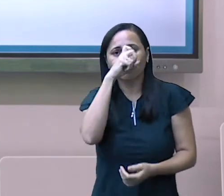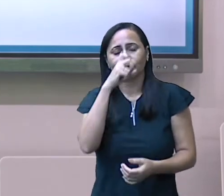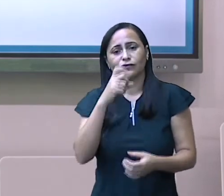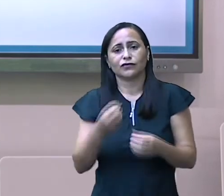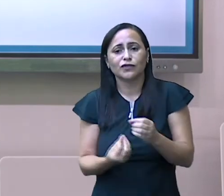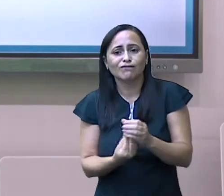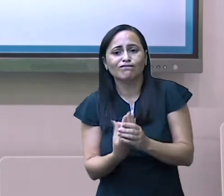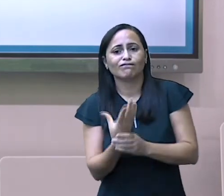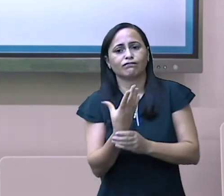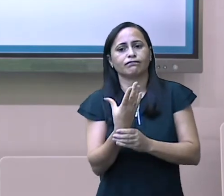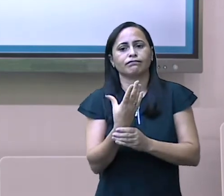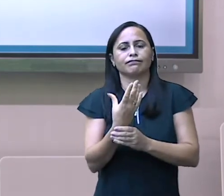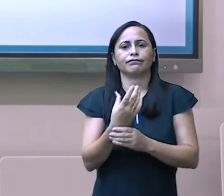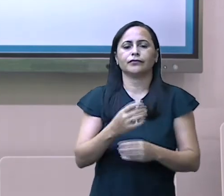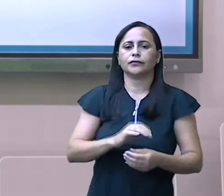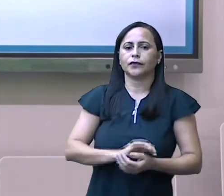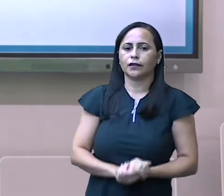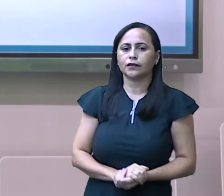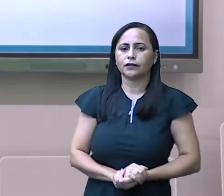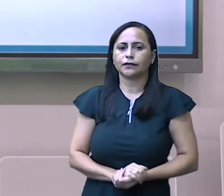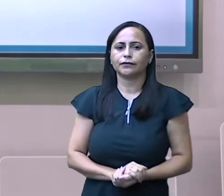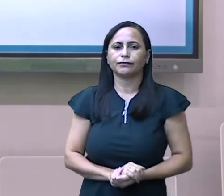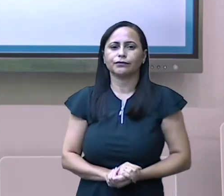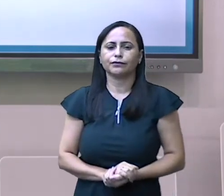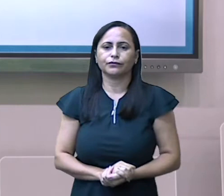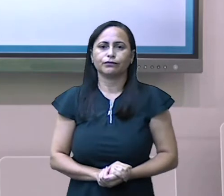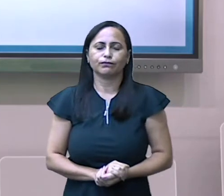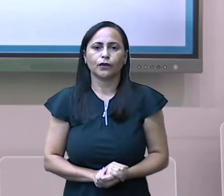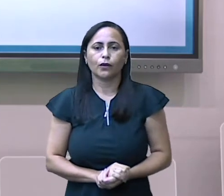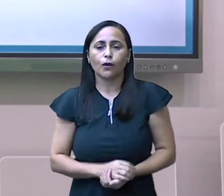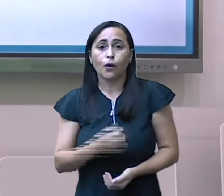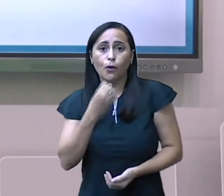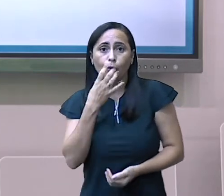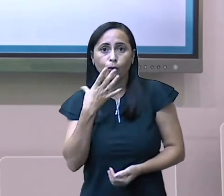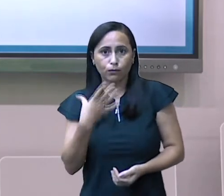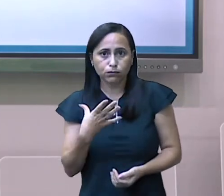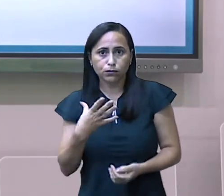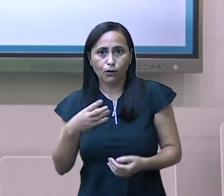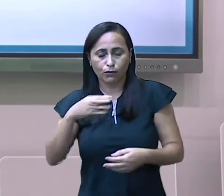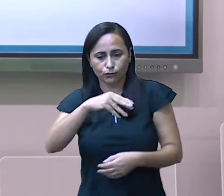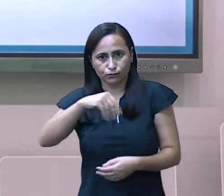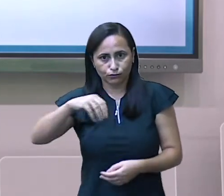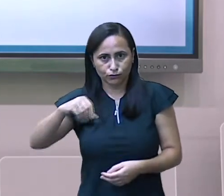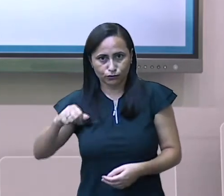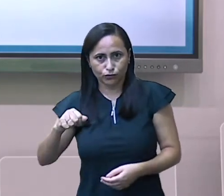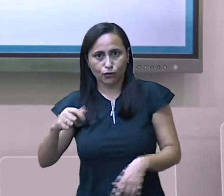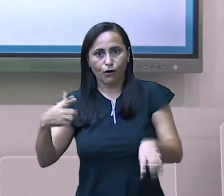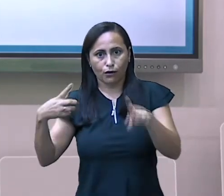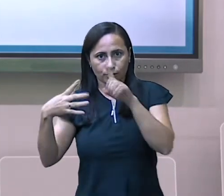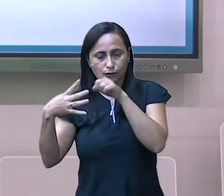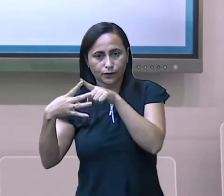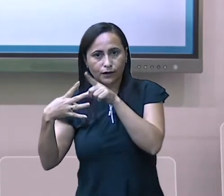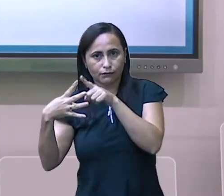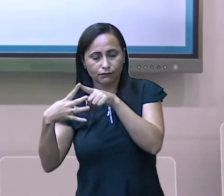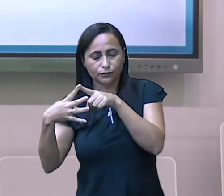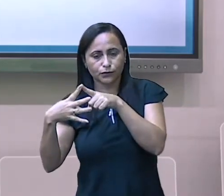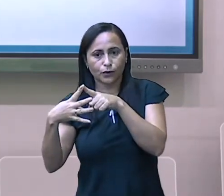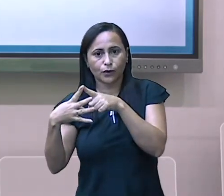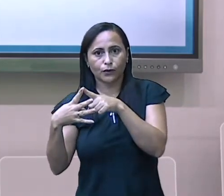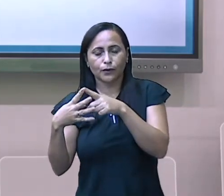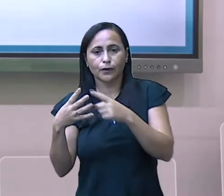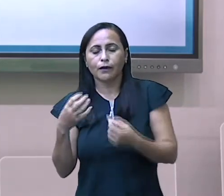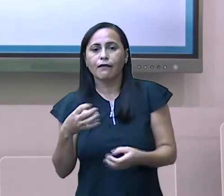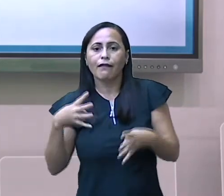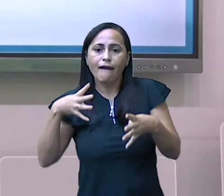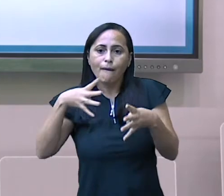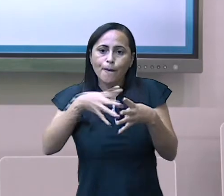tá bom? Então, a única vantagem do solo arenoso em relação às propriedades é que ele é